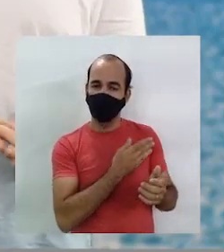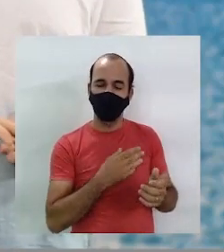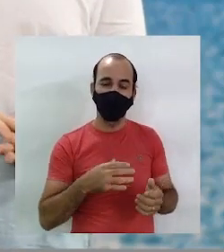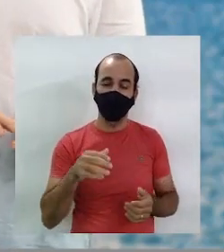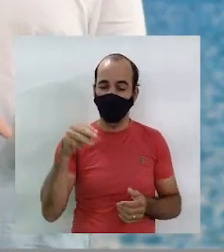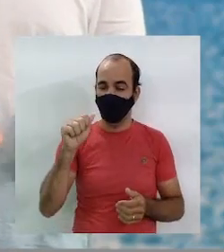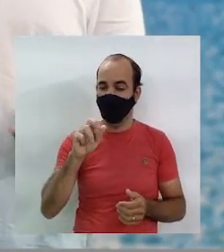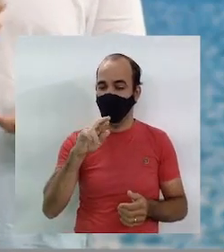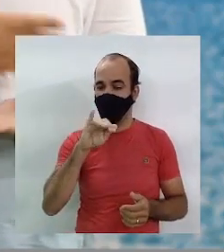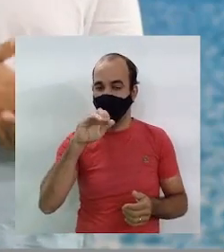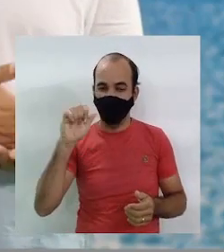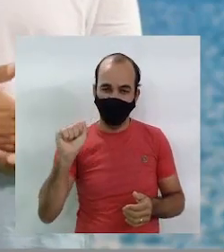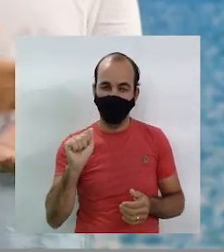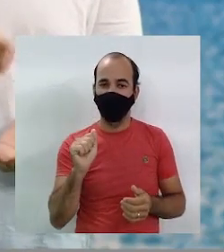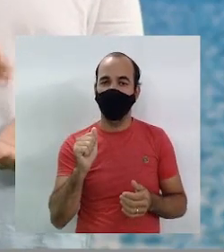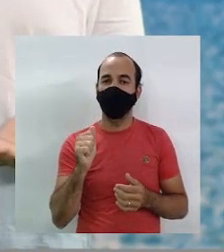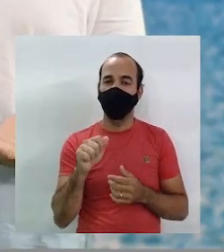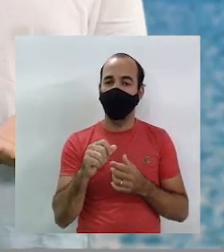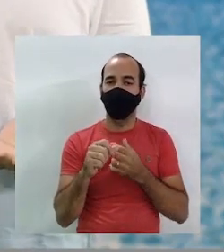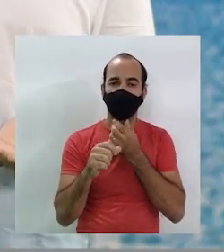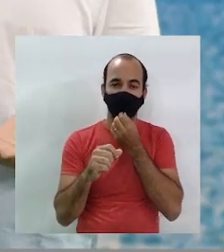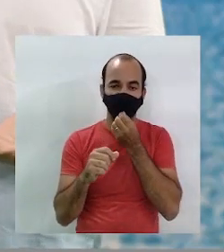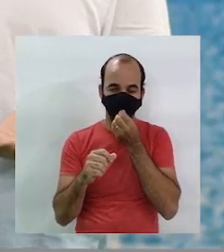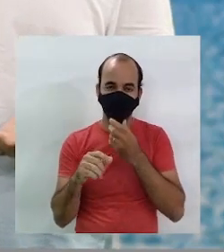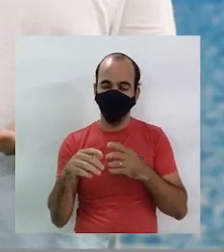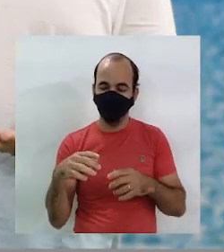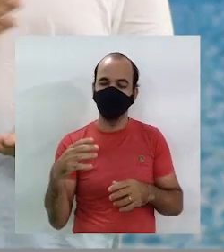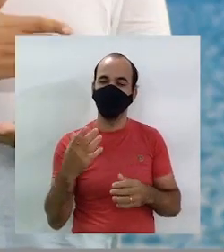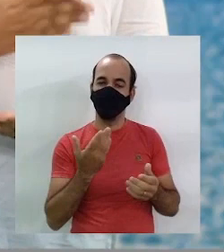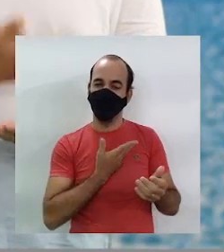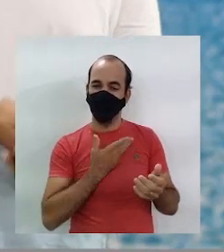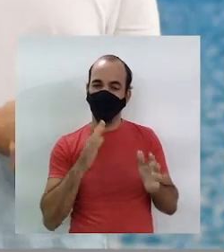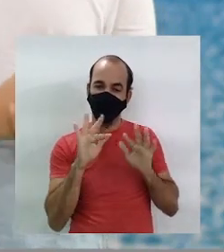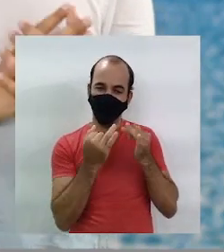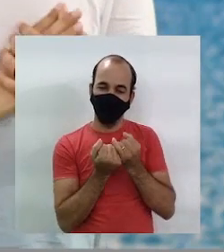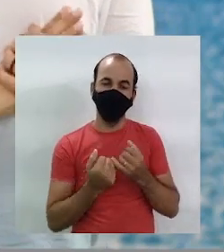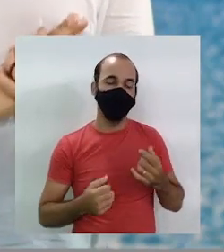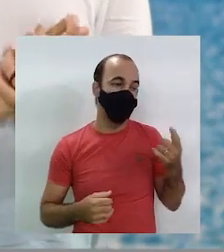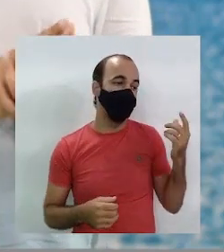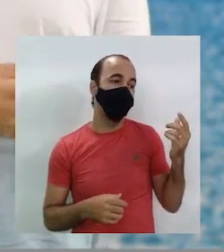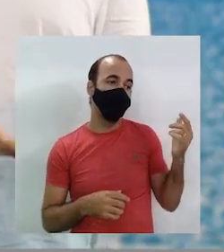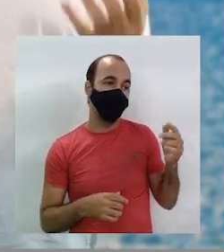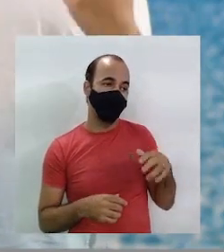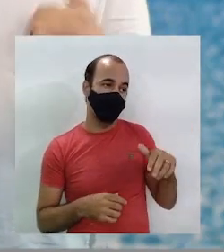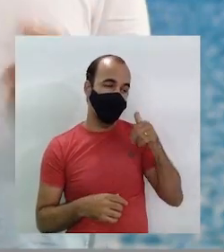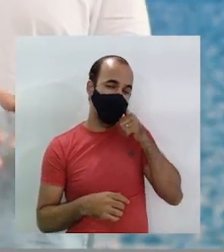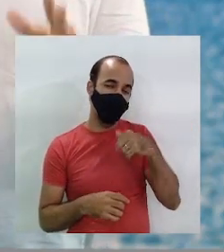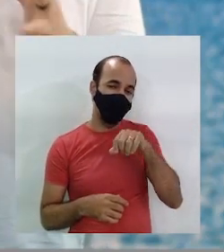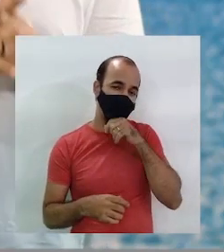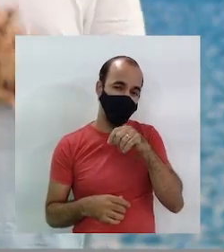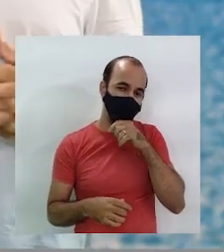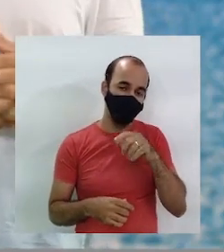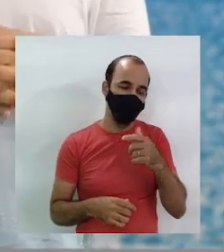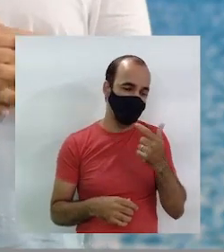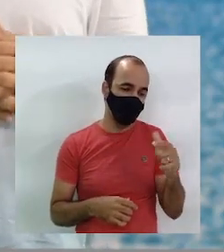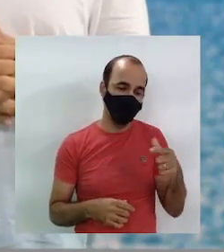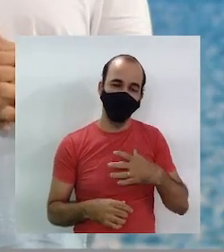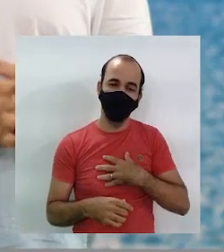então ficou como herdeiro seu afilhado, que era o pai de Francisco Brenan, o senhor Ricardo, e foi daí de